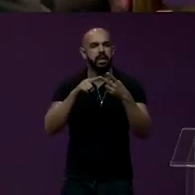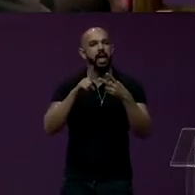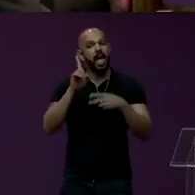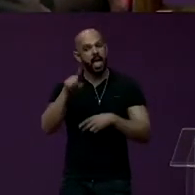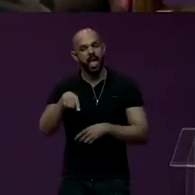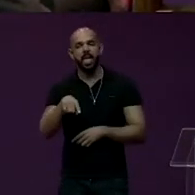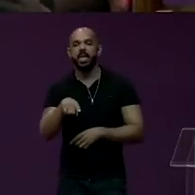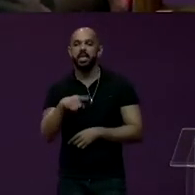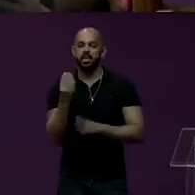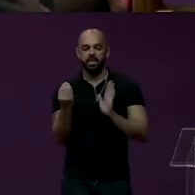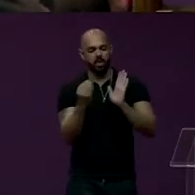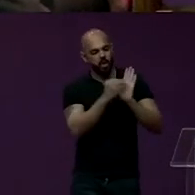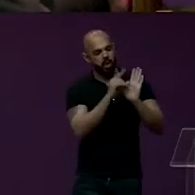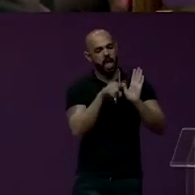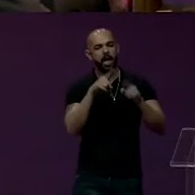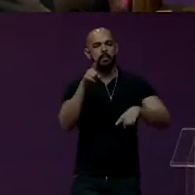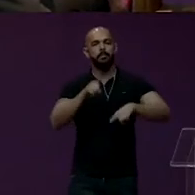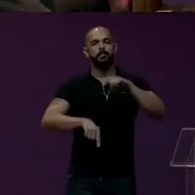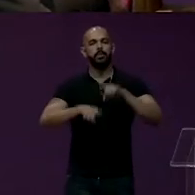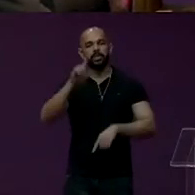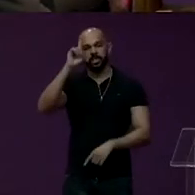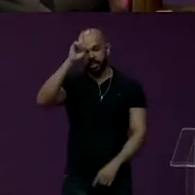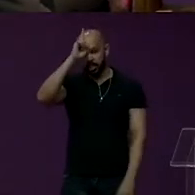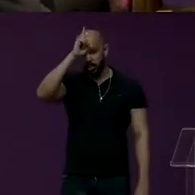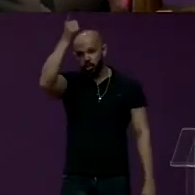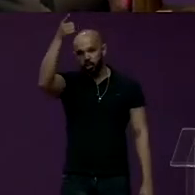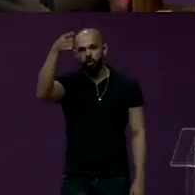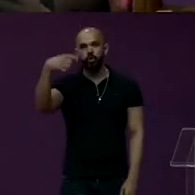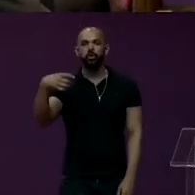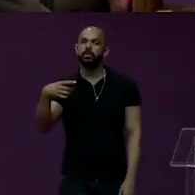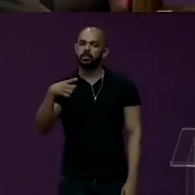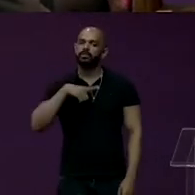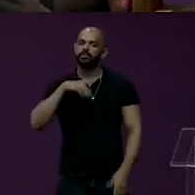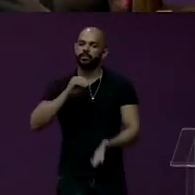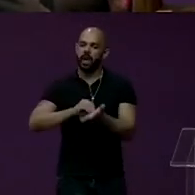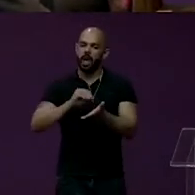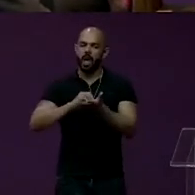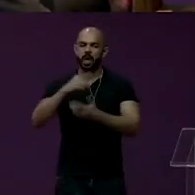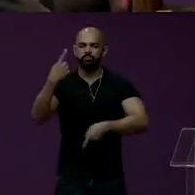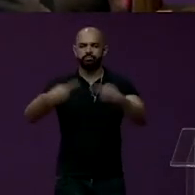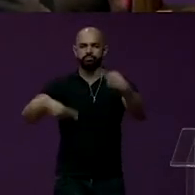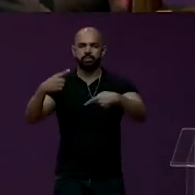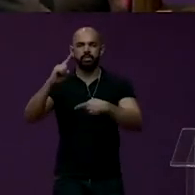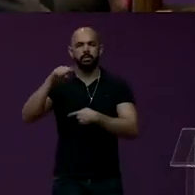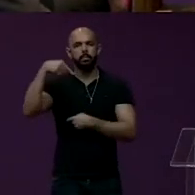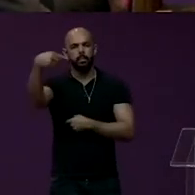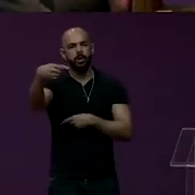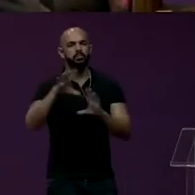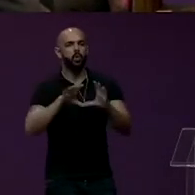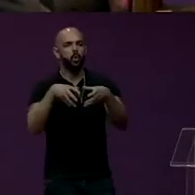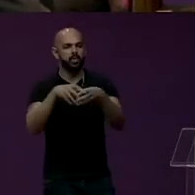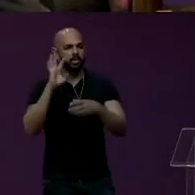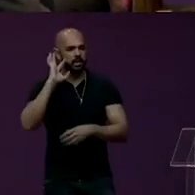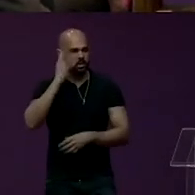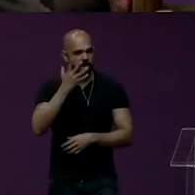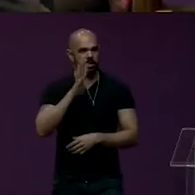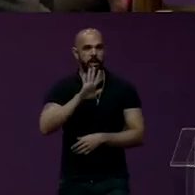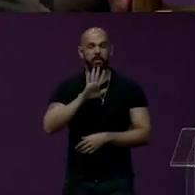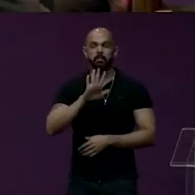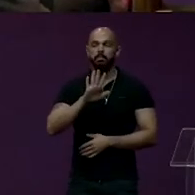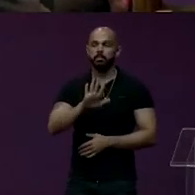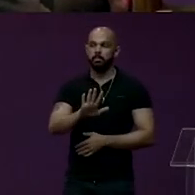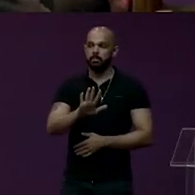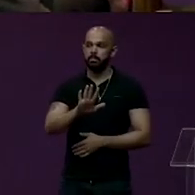das questões, eu coloquei a política de inovação, que ainda vai ser discutida no próximo Conselho Deliberativo,